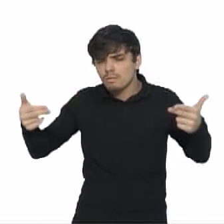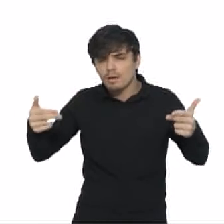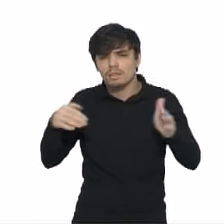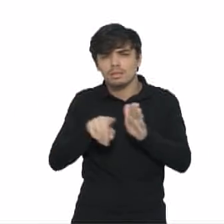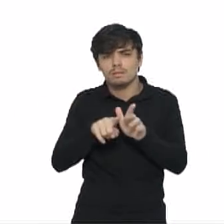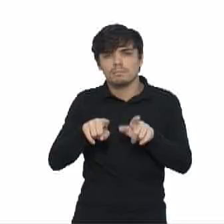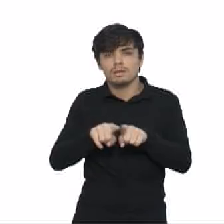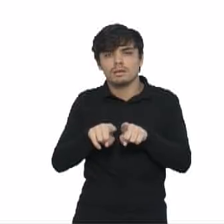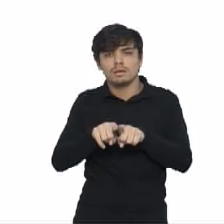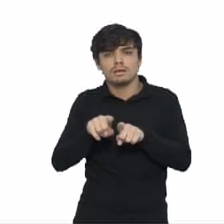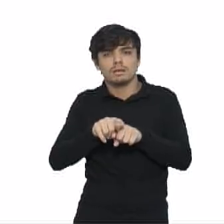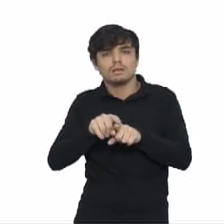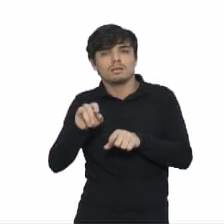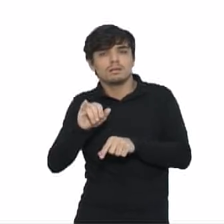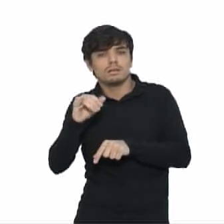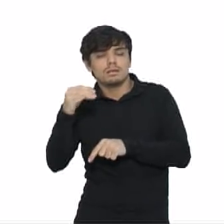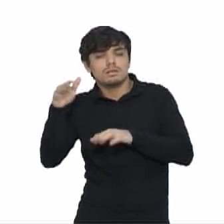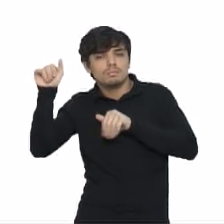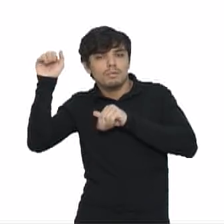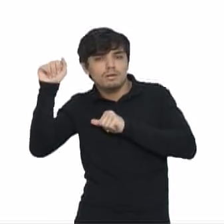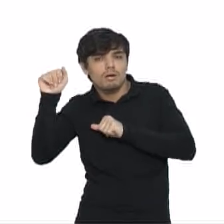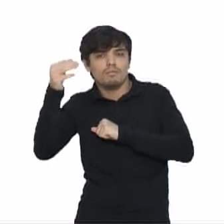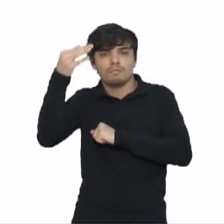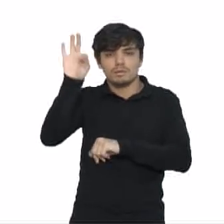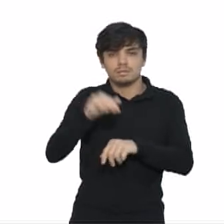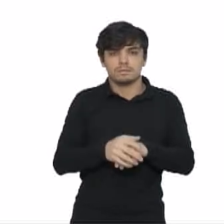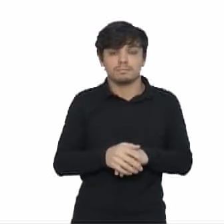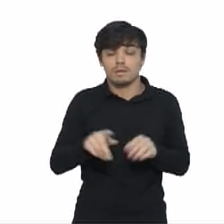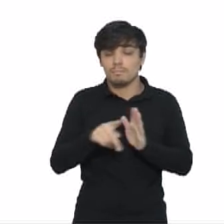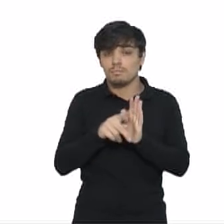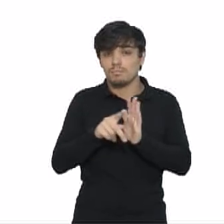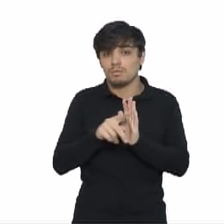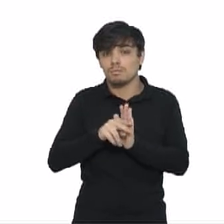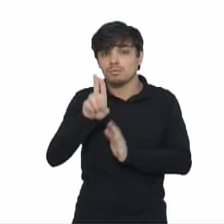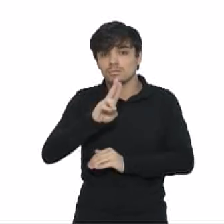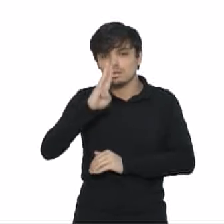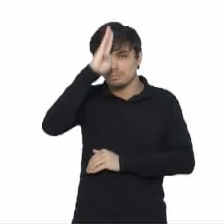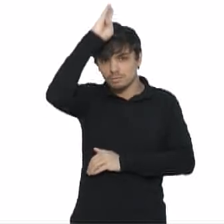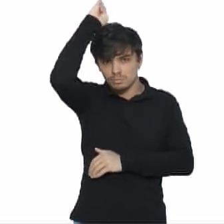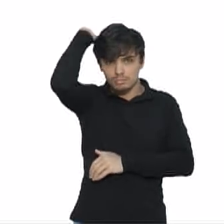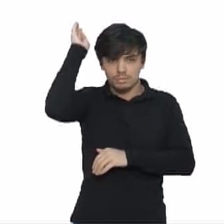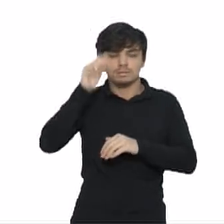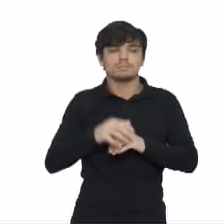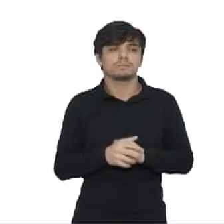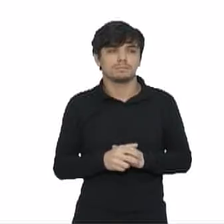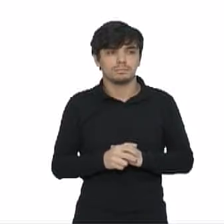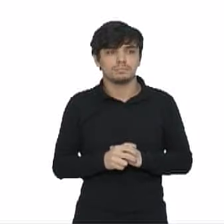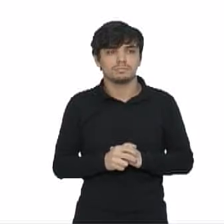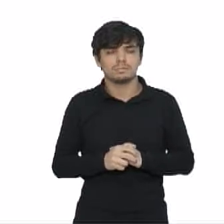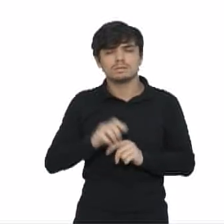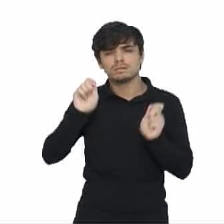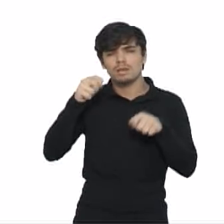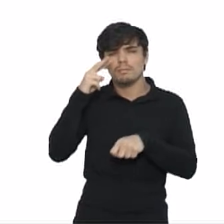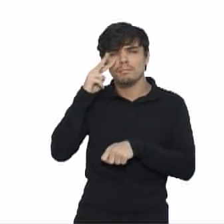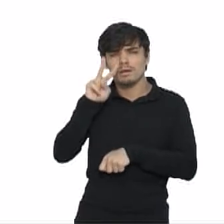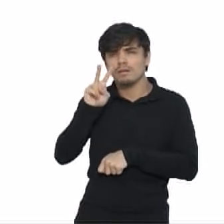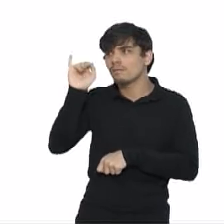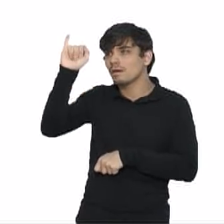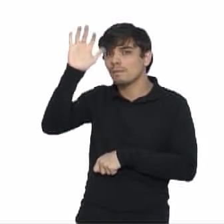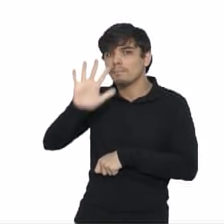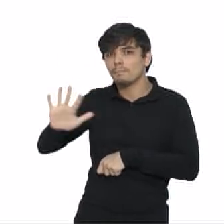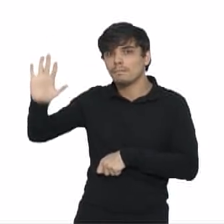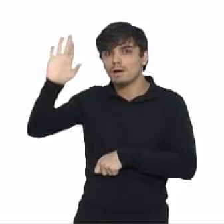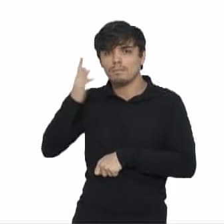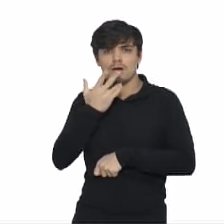o latim, a língua falada pelos romanos. Então, se nós verificarmos esse mapa, as áreas que estão coloridas,